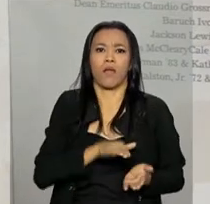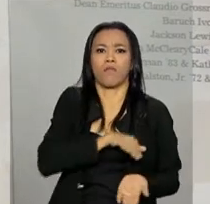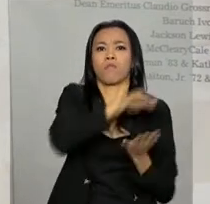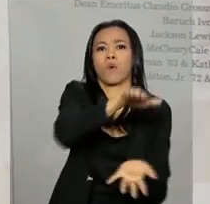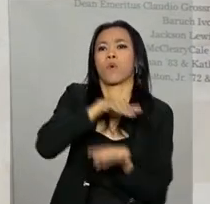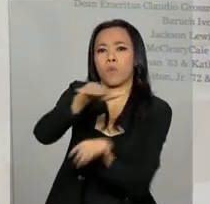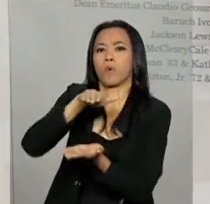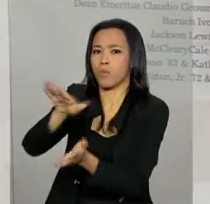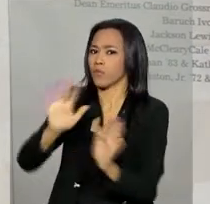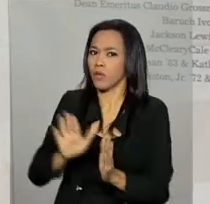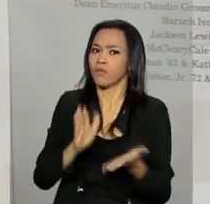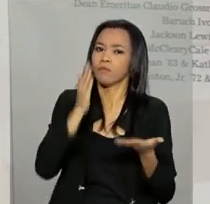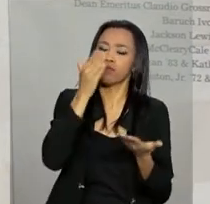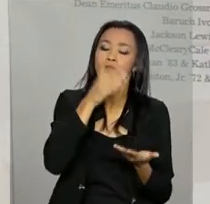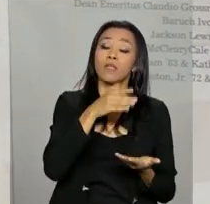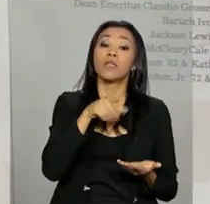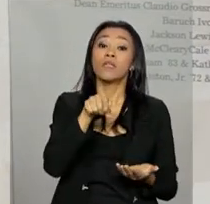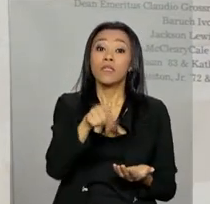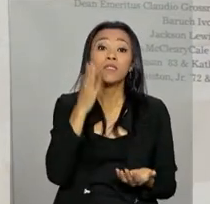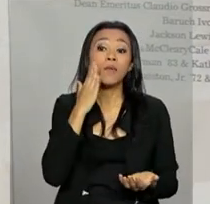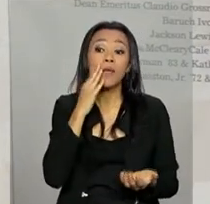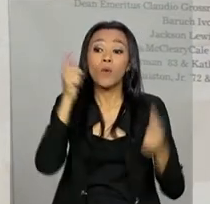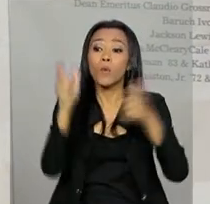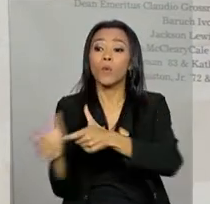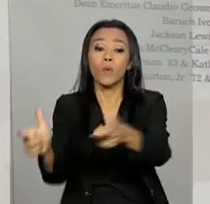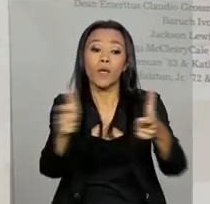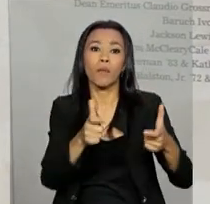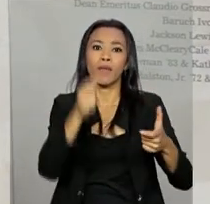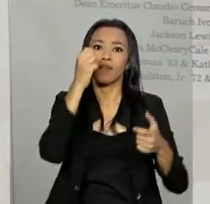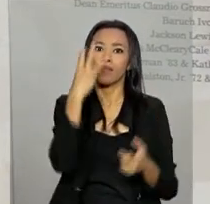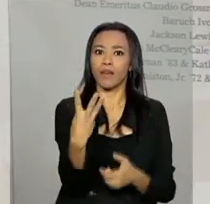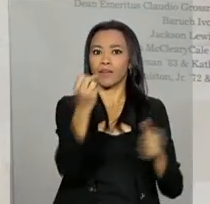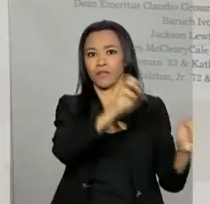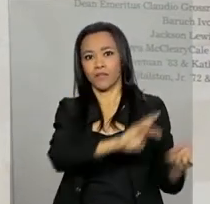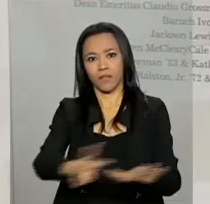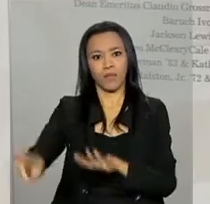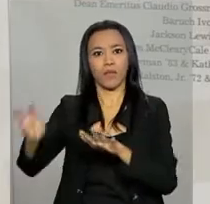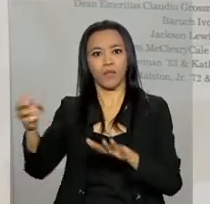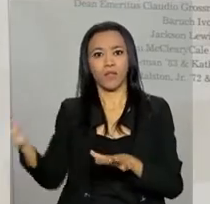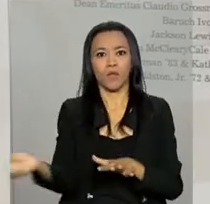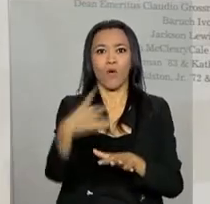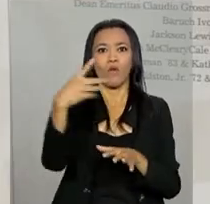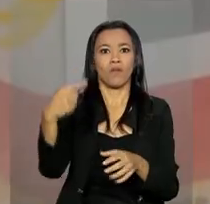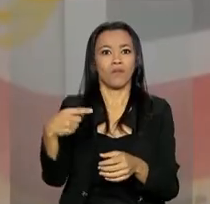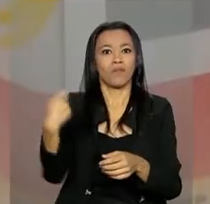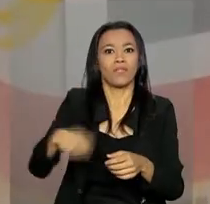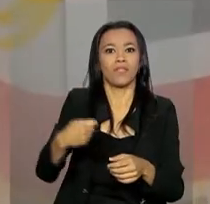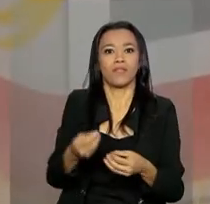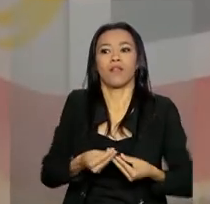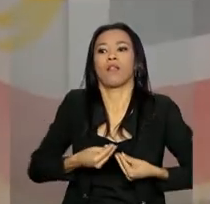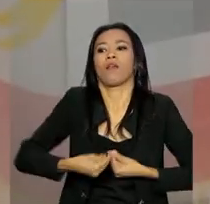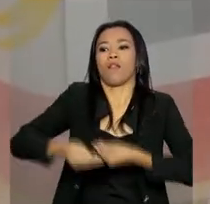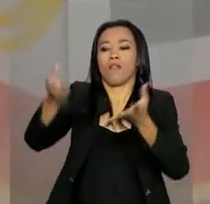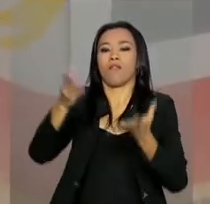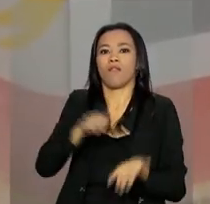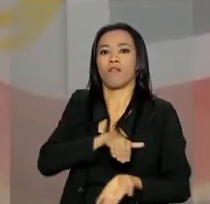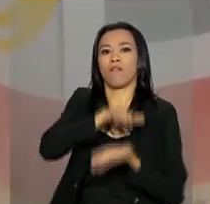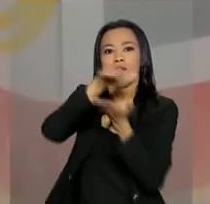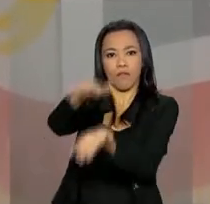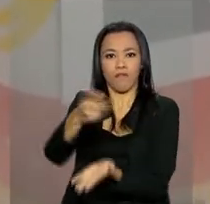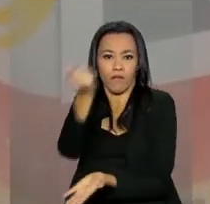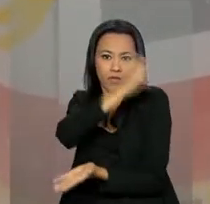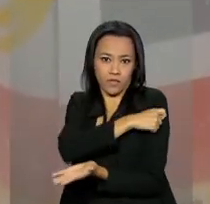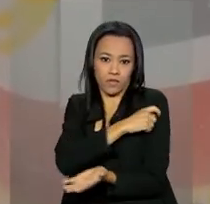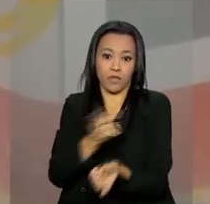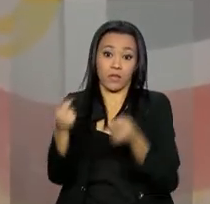houve recomendação de vacinação até porque já há três semanas em uma cidade nova entrou em área de recomendação o fracionamento pode ser aplicada em